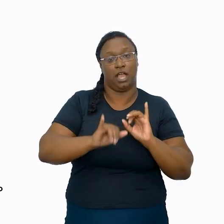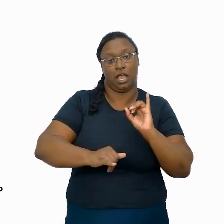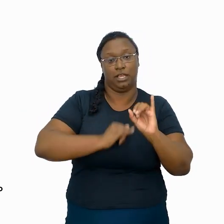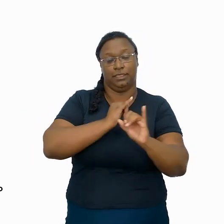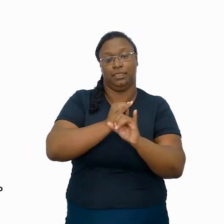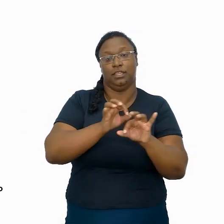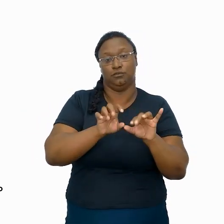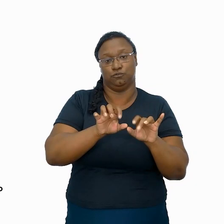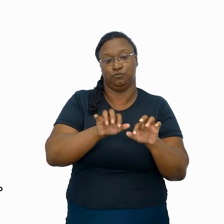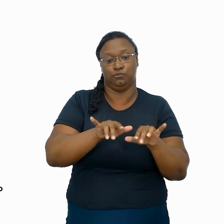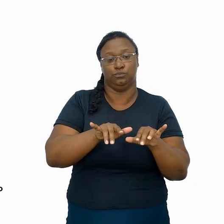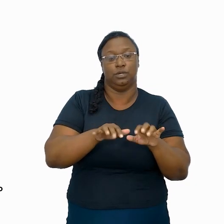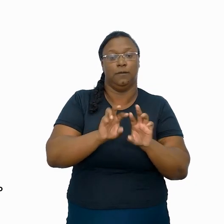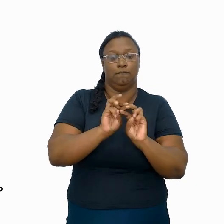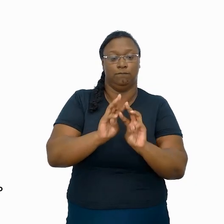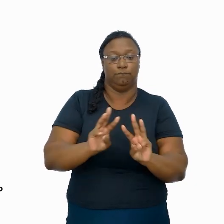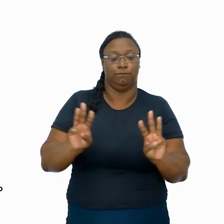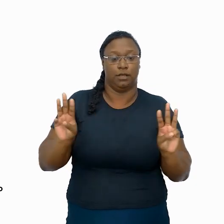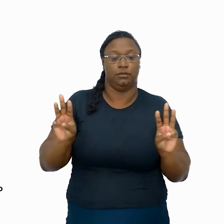site aí,